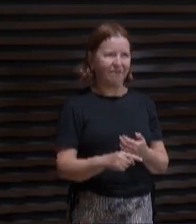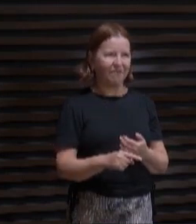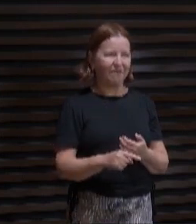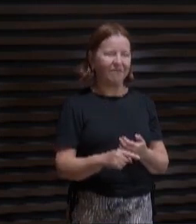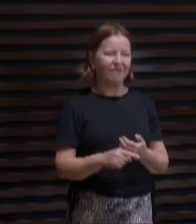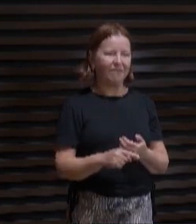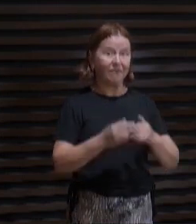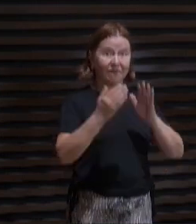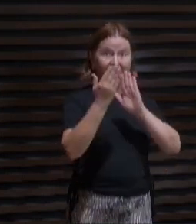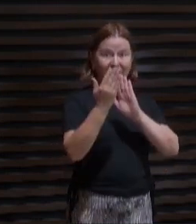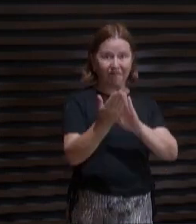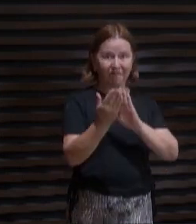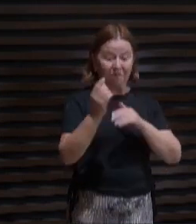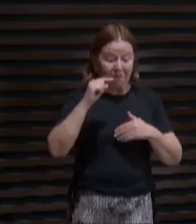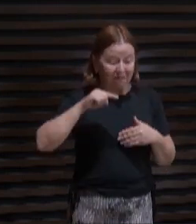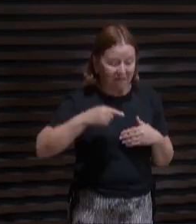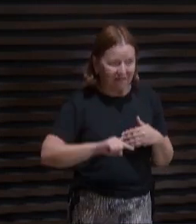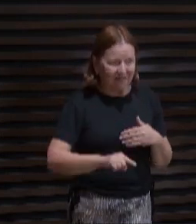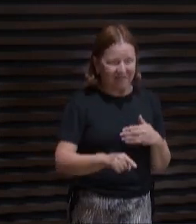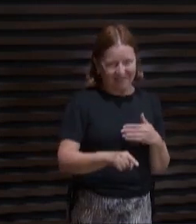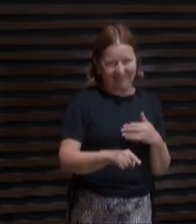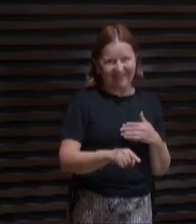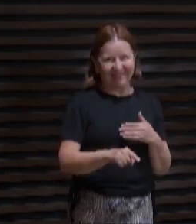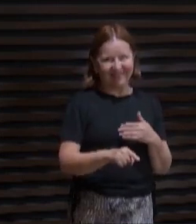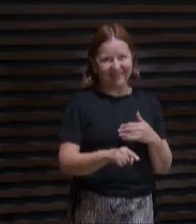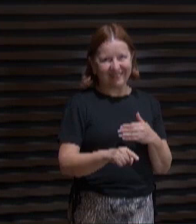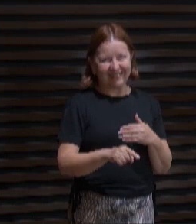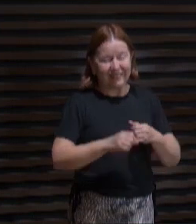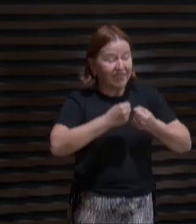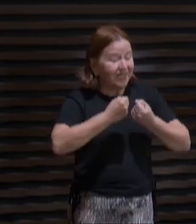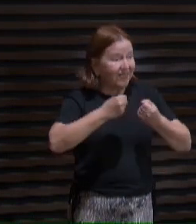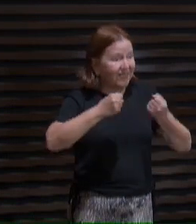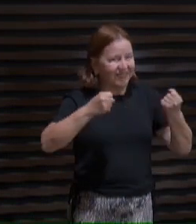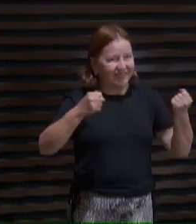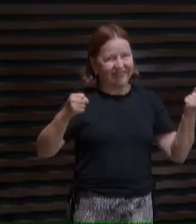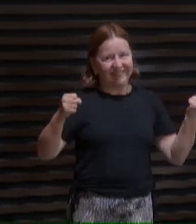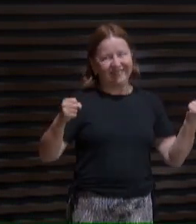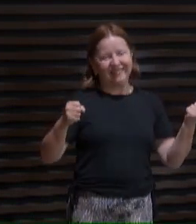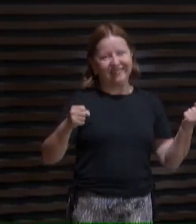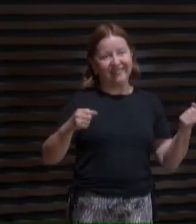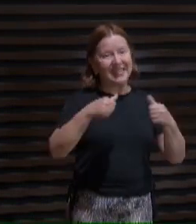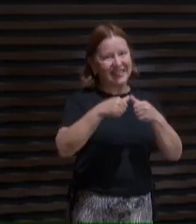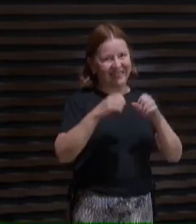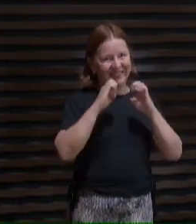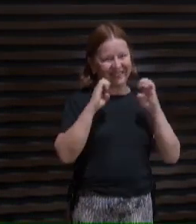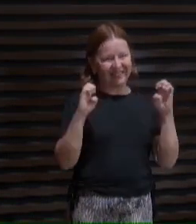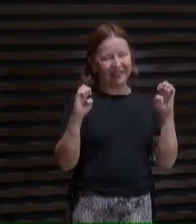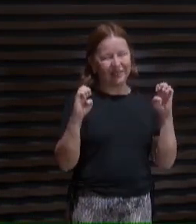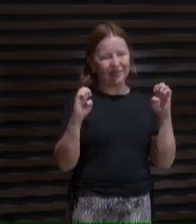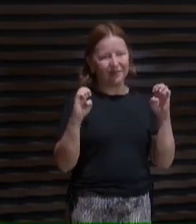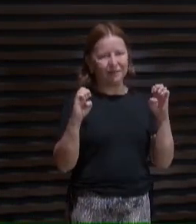diante de uma profundidade tão grande como é esse Evangelho.